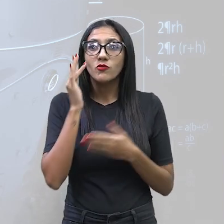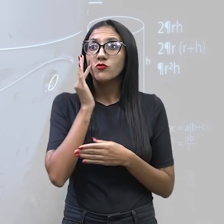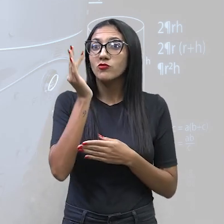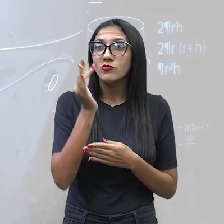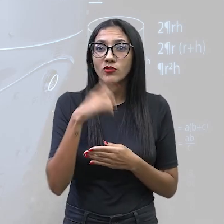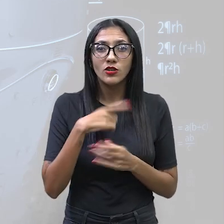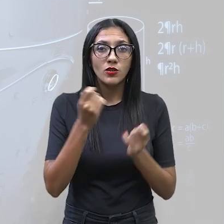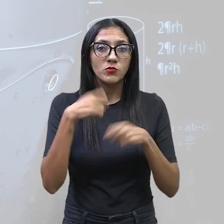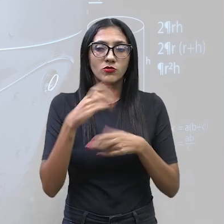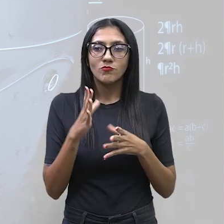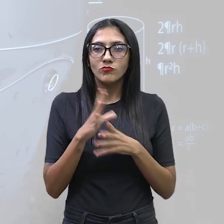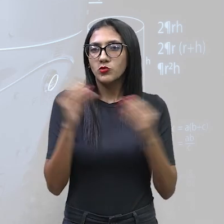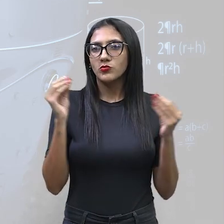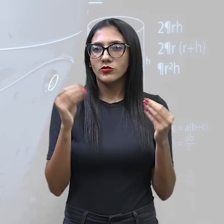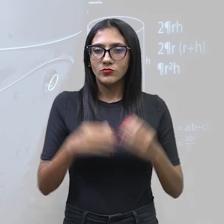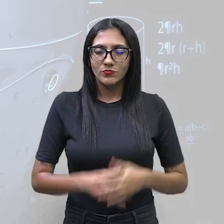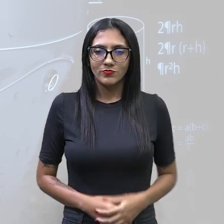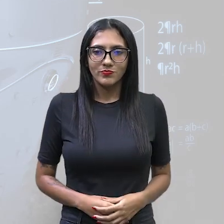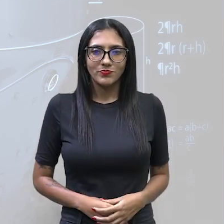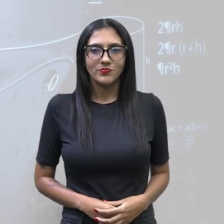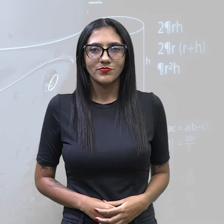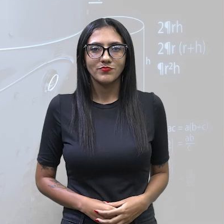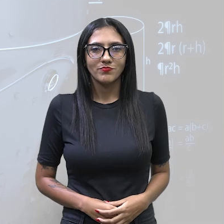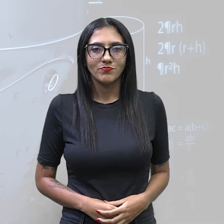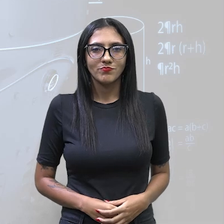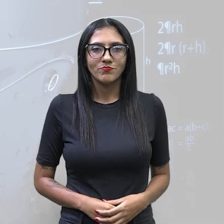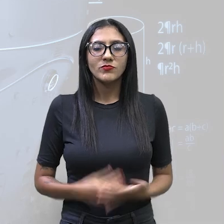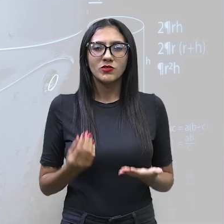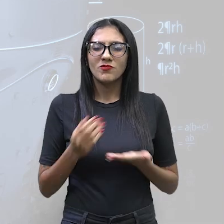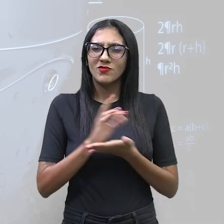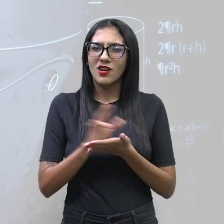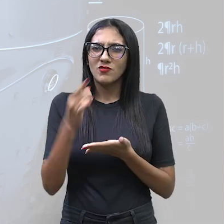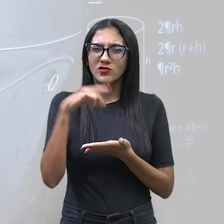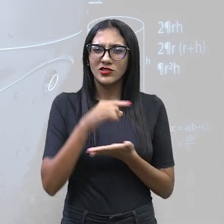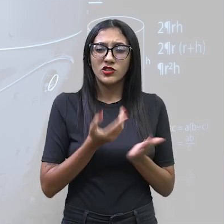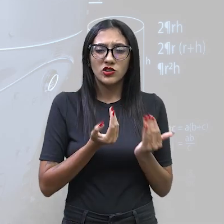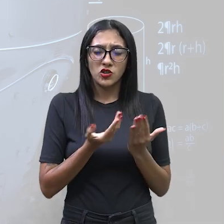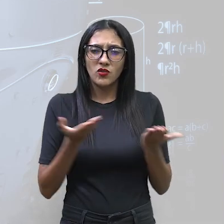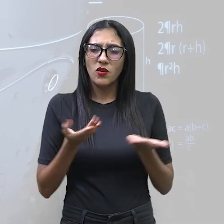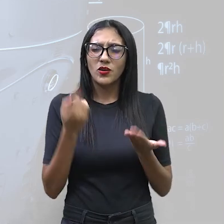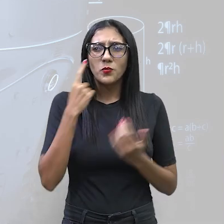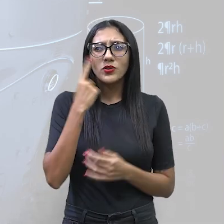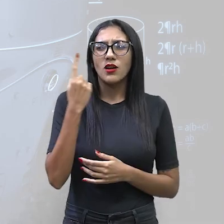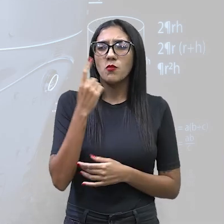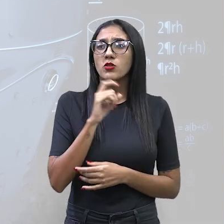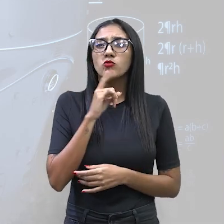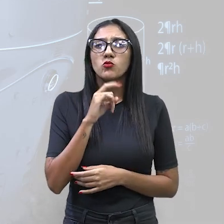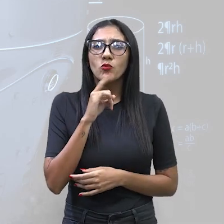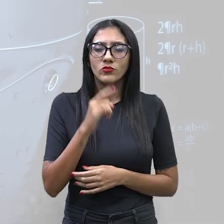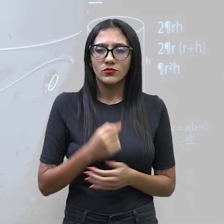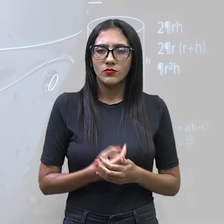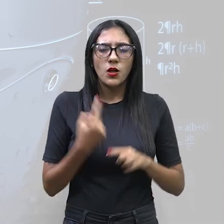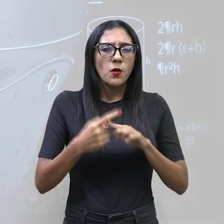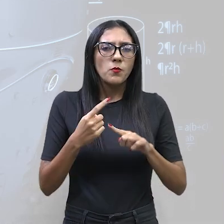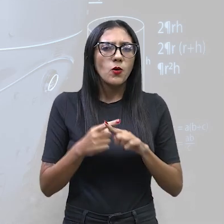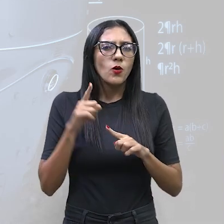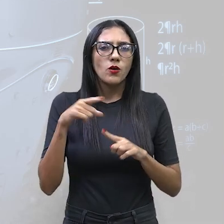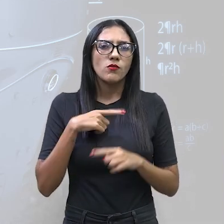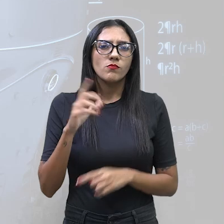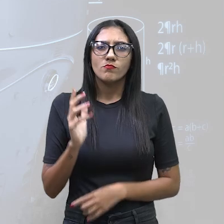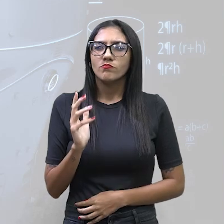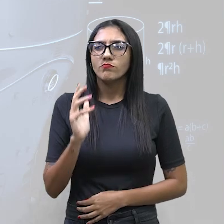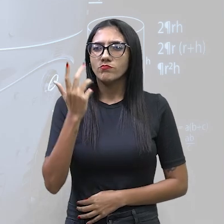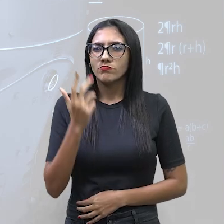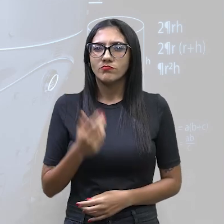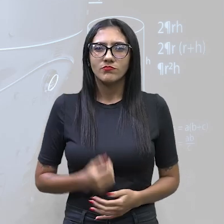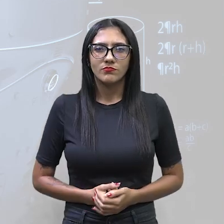E como aqui o nosso público, a maioria, não é, são jovens, aí fica o questionamento. Por que será que isto acontece? Não é?